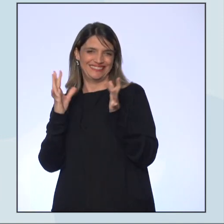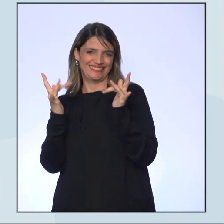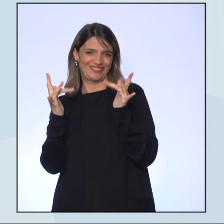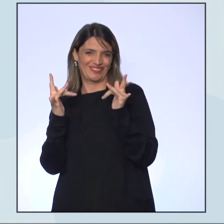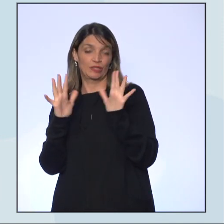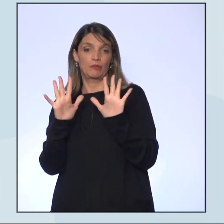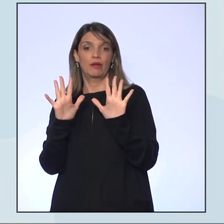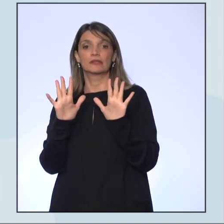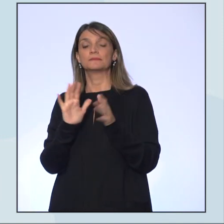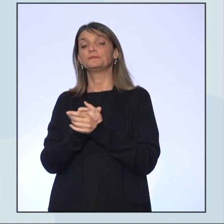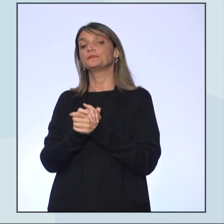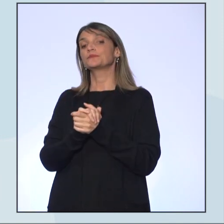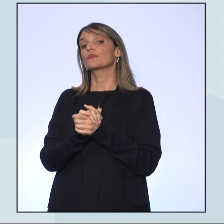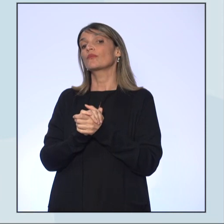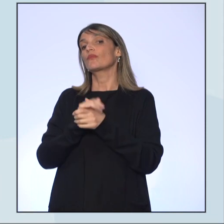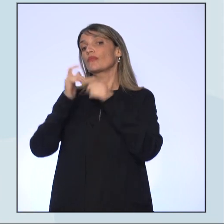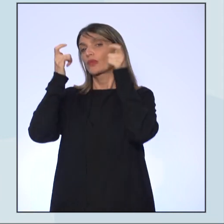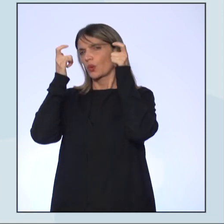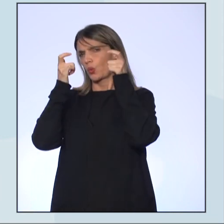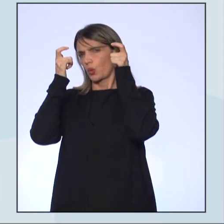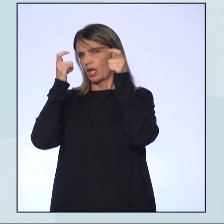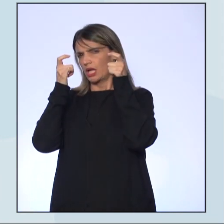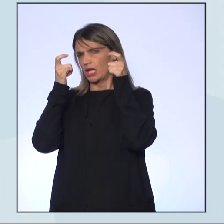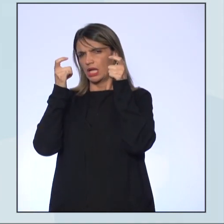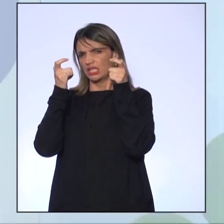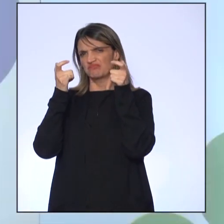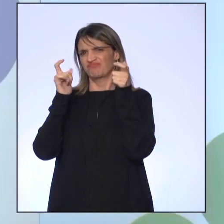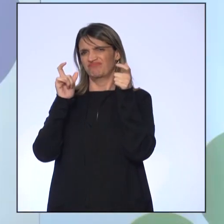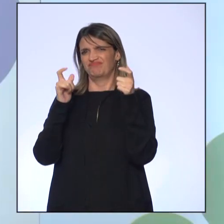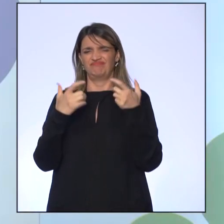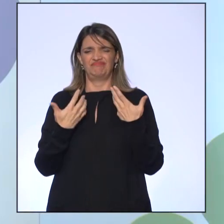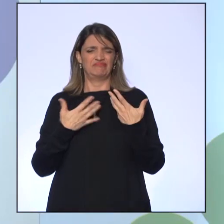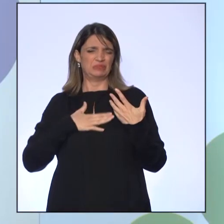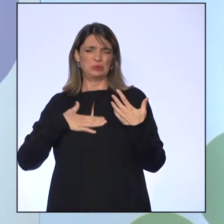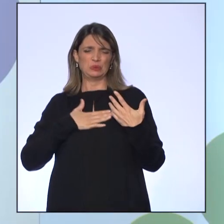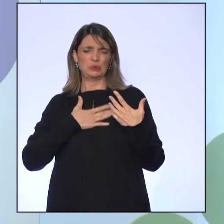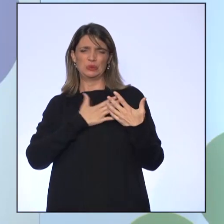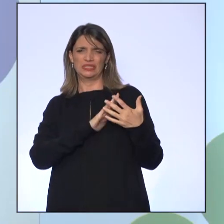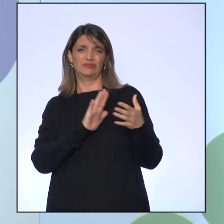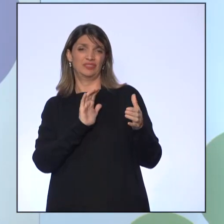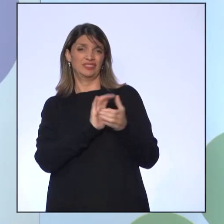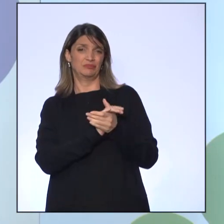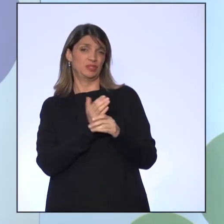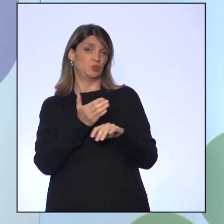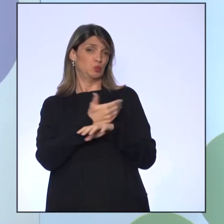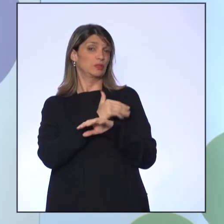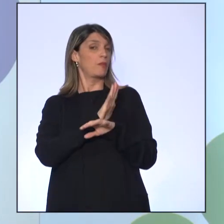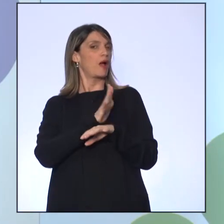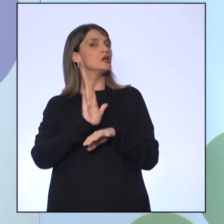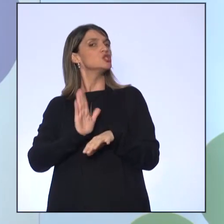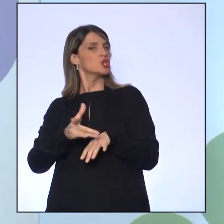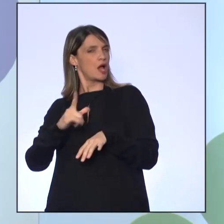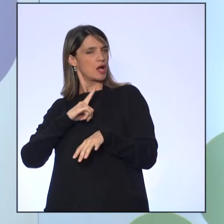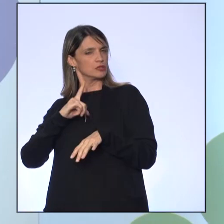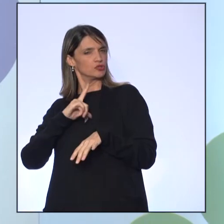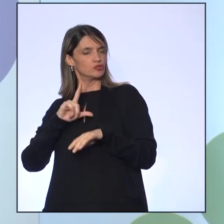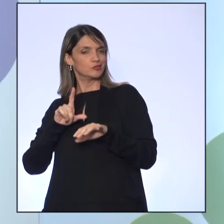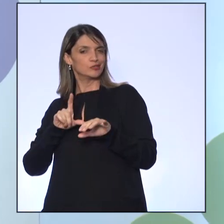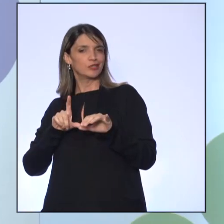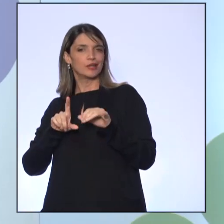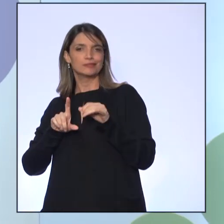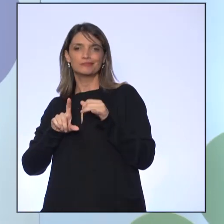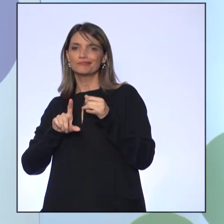arranjados. E o Henrique VIII, além de não estar satisfeito com o casamento que fez, ele já tinha aí arrumado